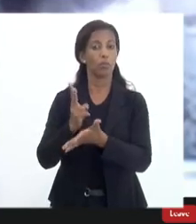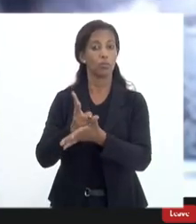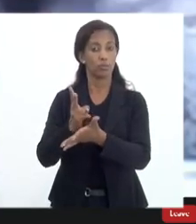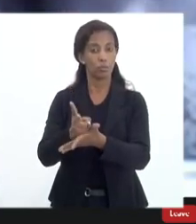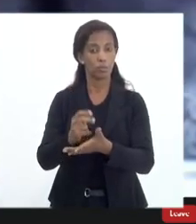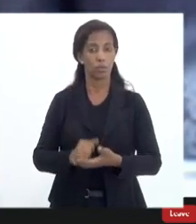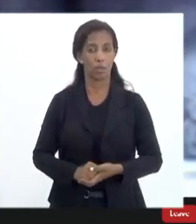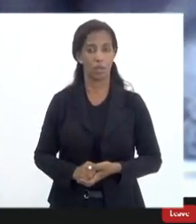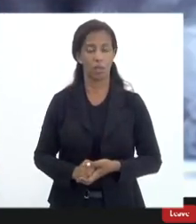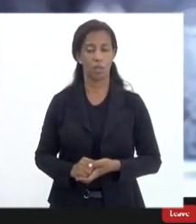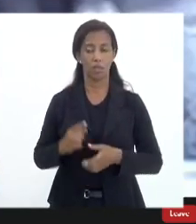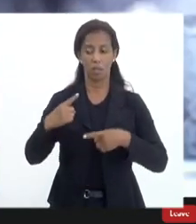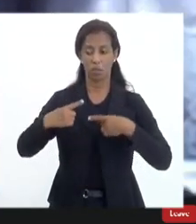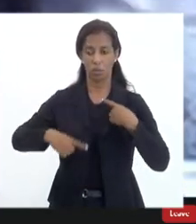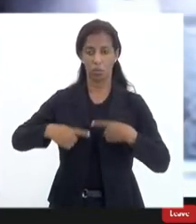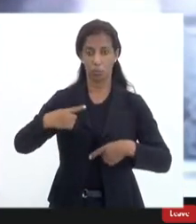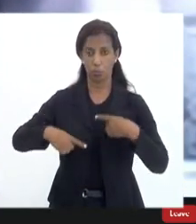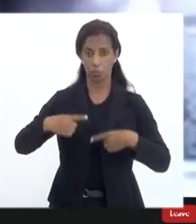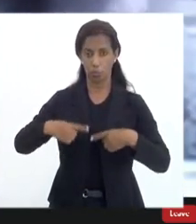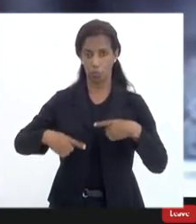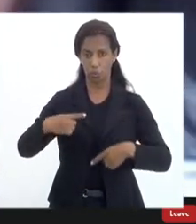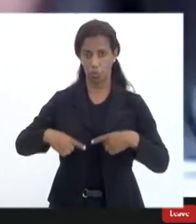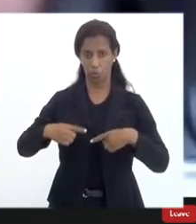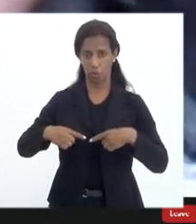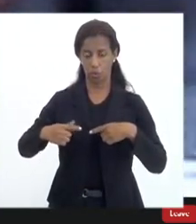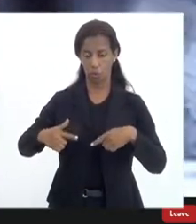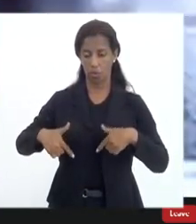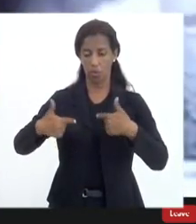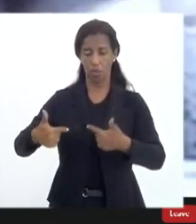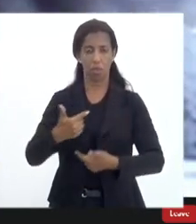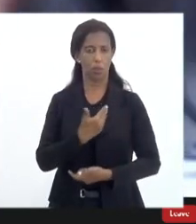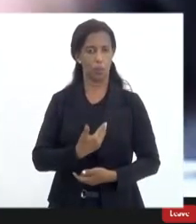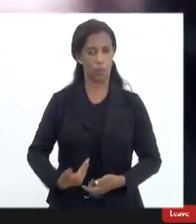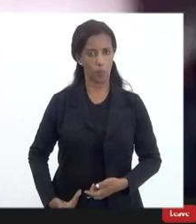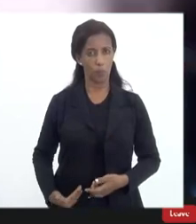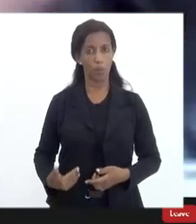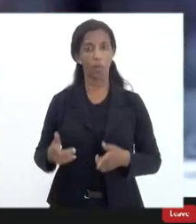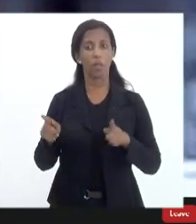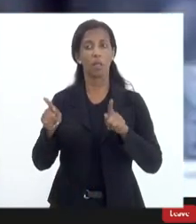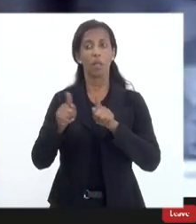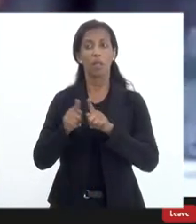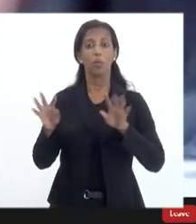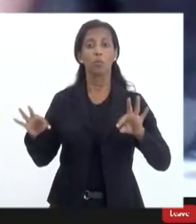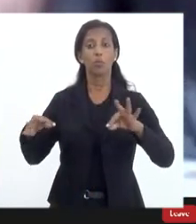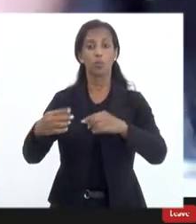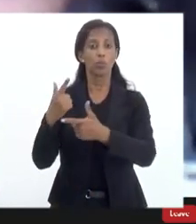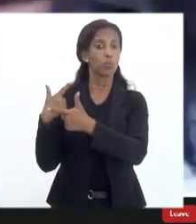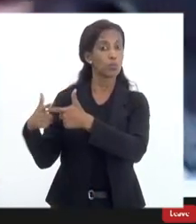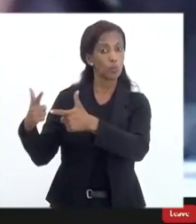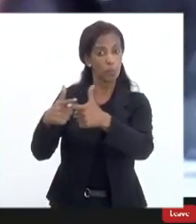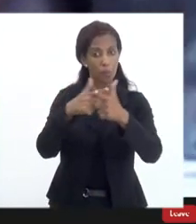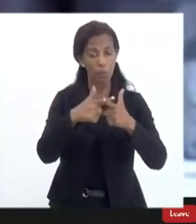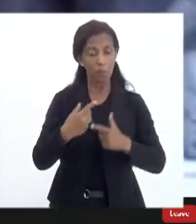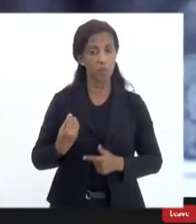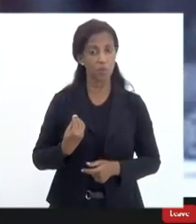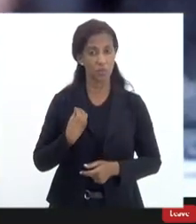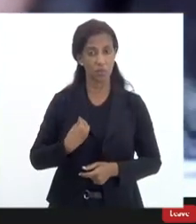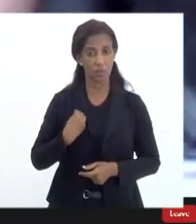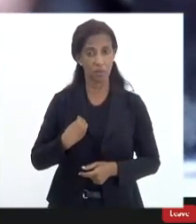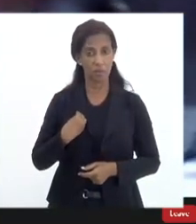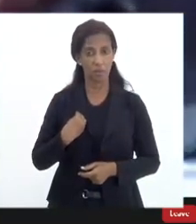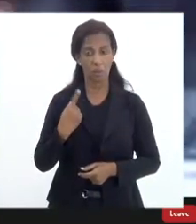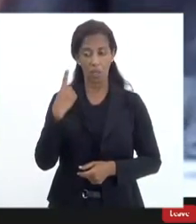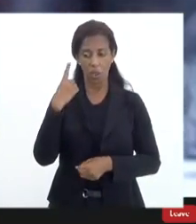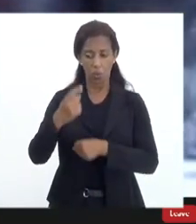continuidade das políticas, da execução das políticas públicas, e com todos os problemas que nós estamos vivendo em um